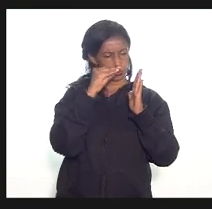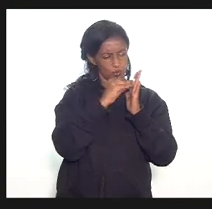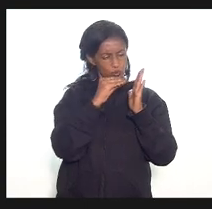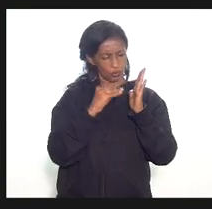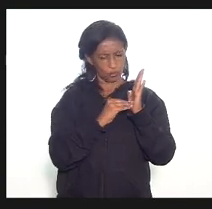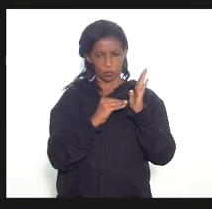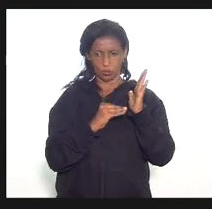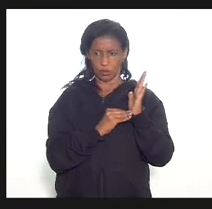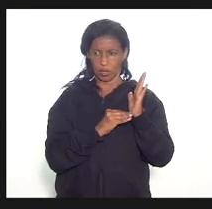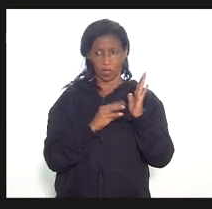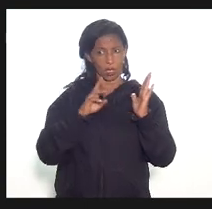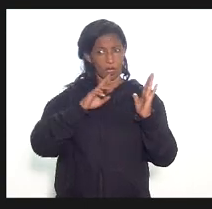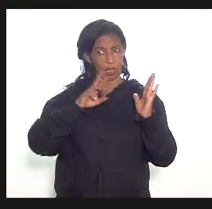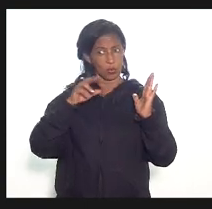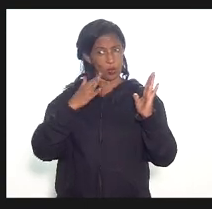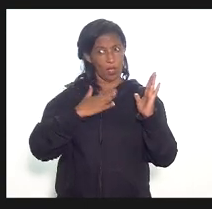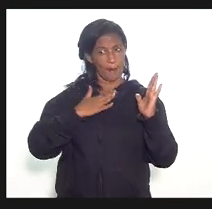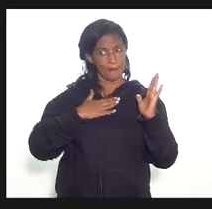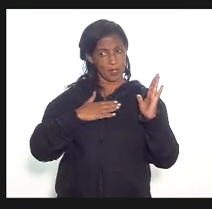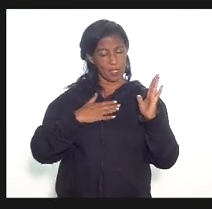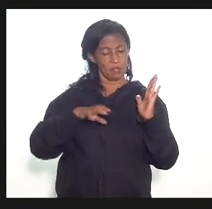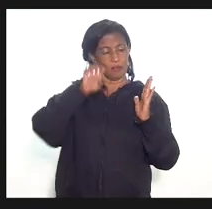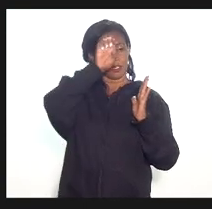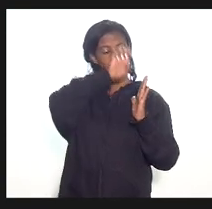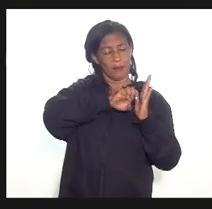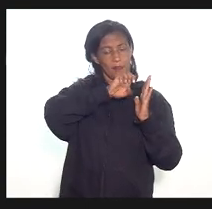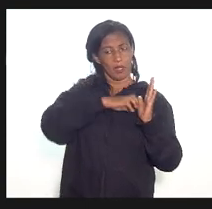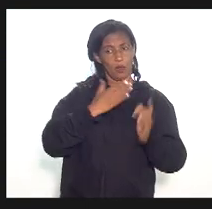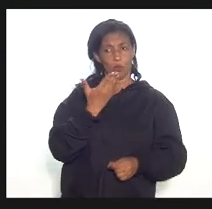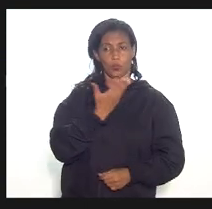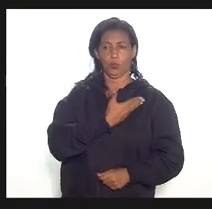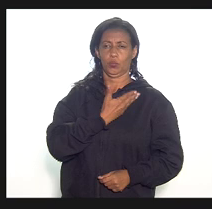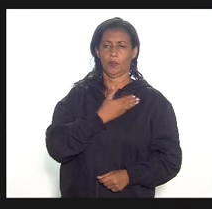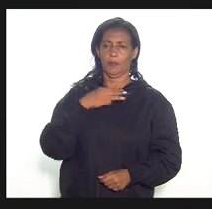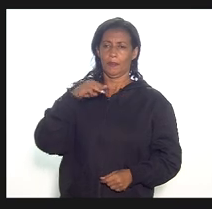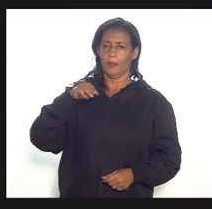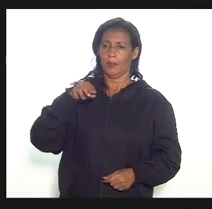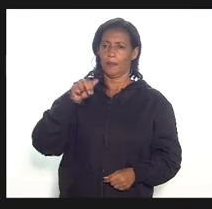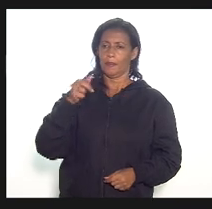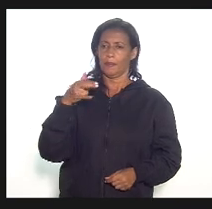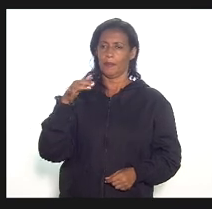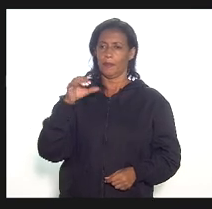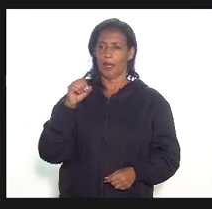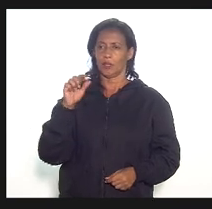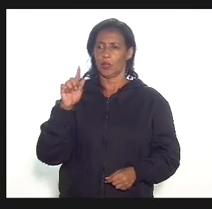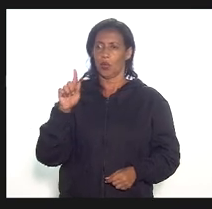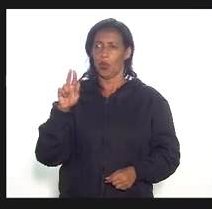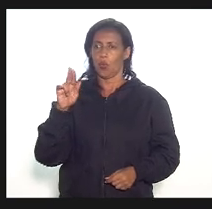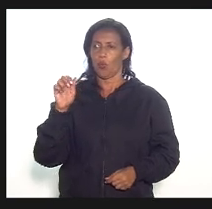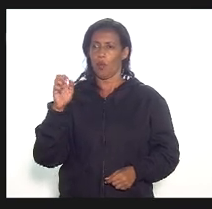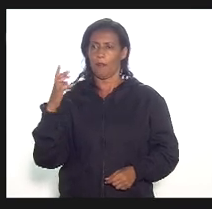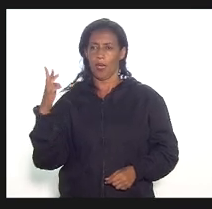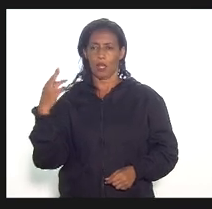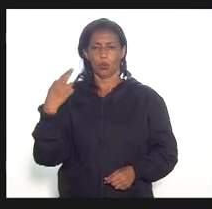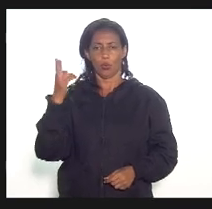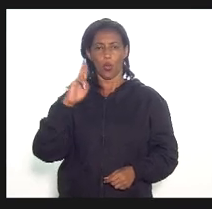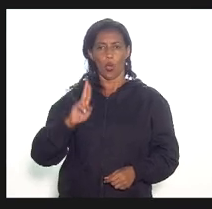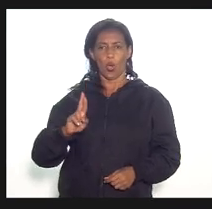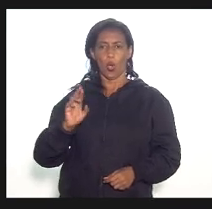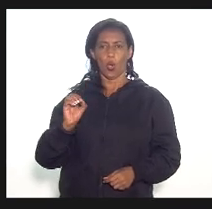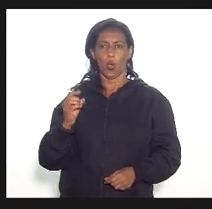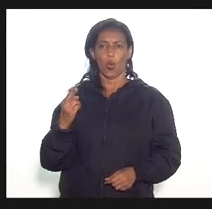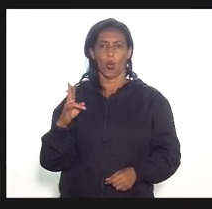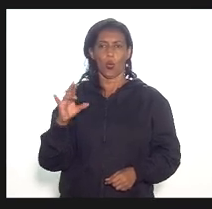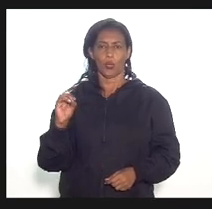não só a minha como emendas como do colega Márcio Alberto do colega Rodrigo Amorim do